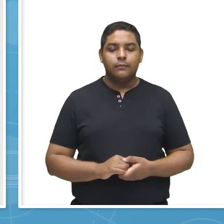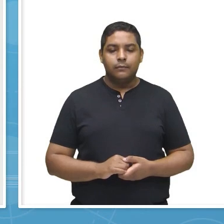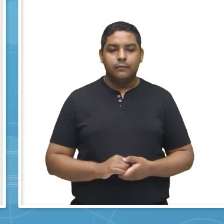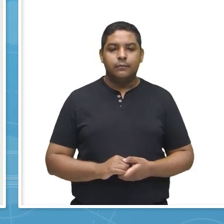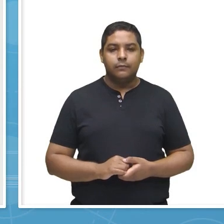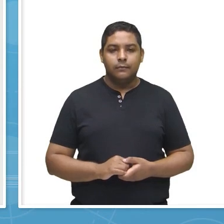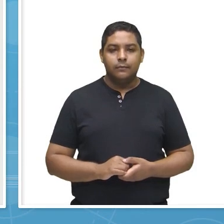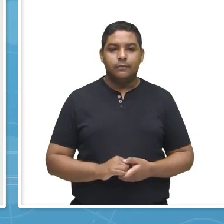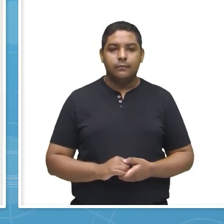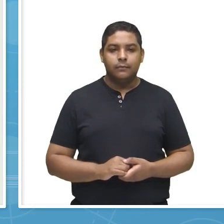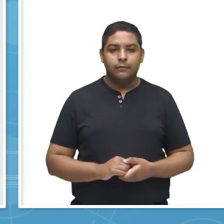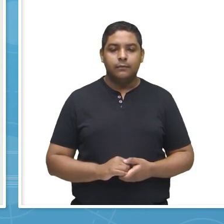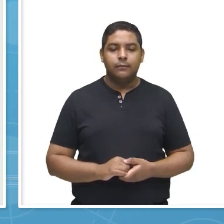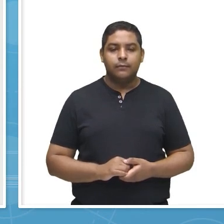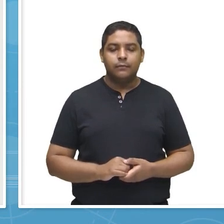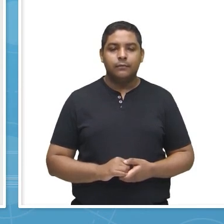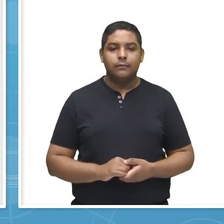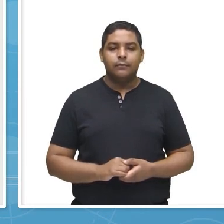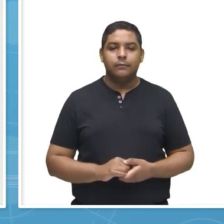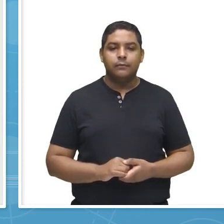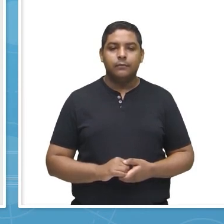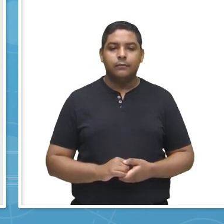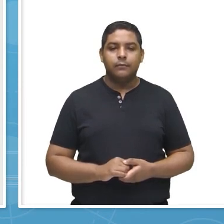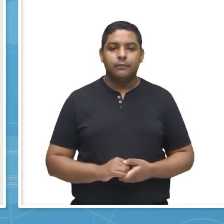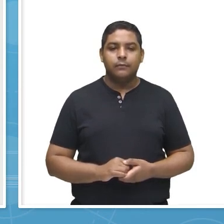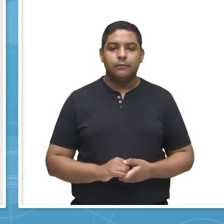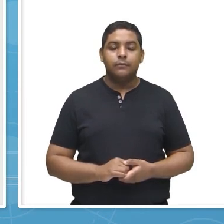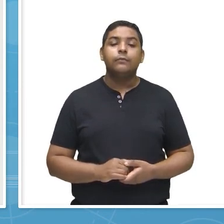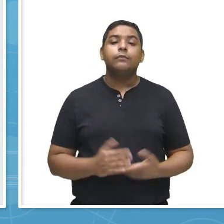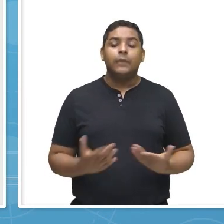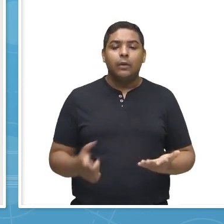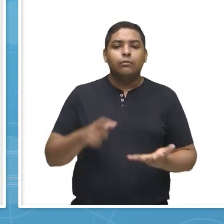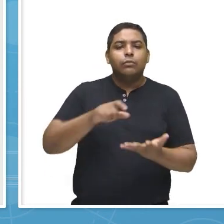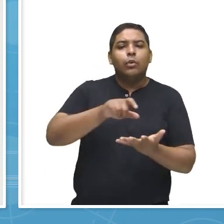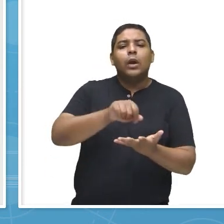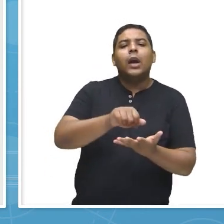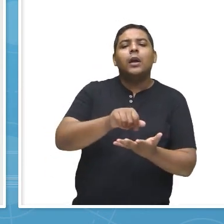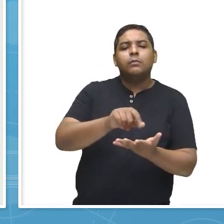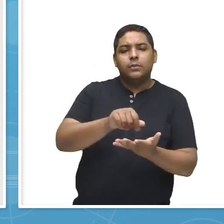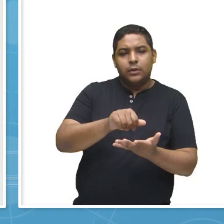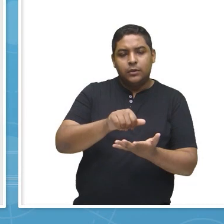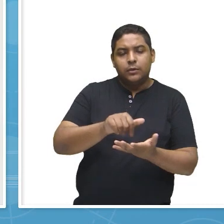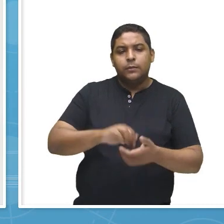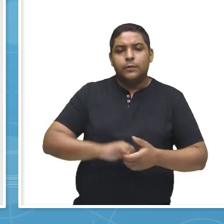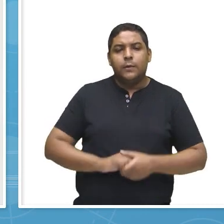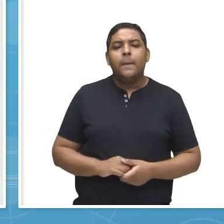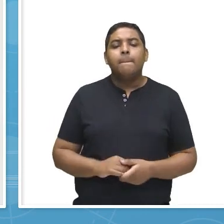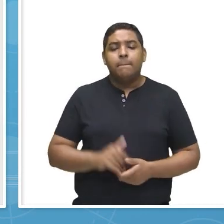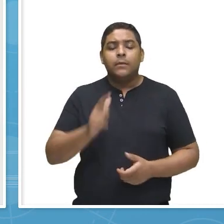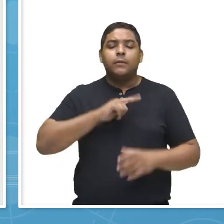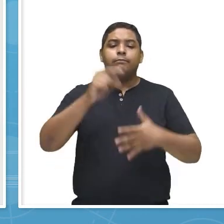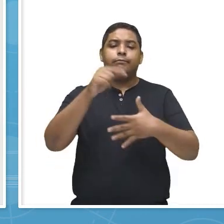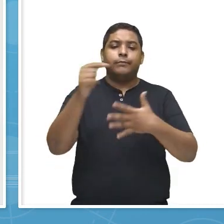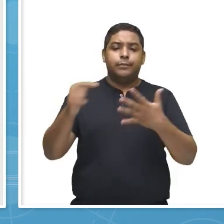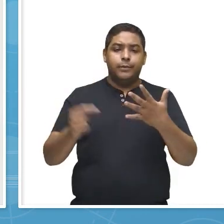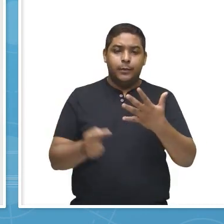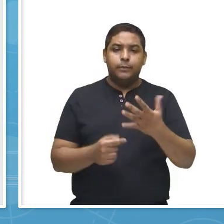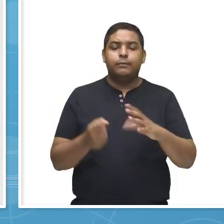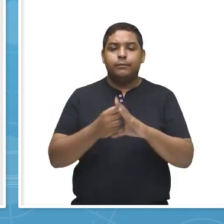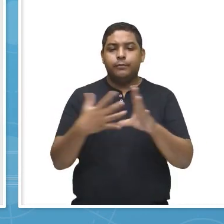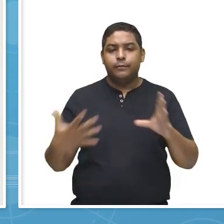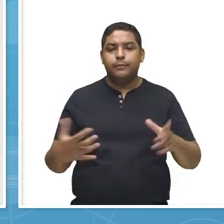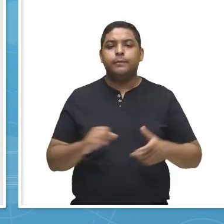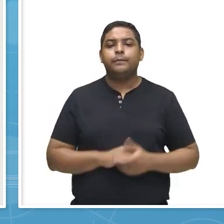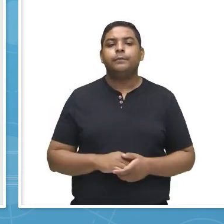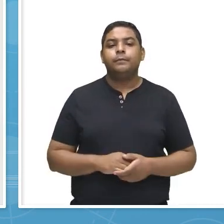propriedade privada, tá bom? Então, a gente tem essas características aí, certo?